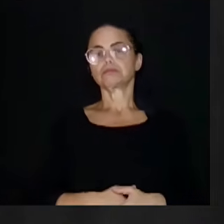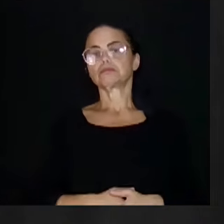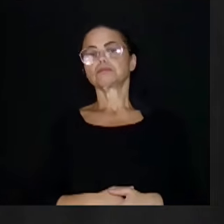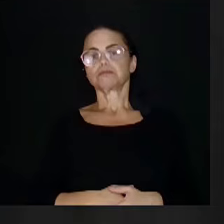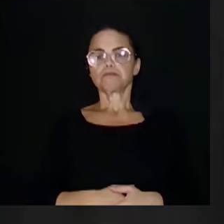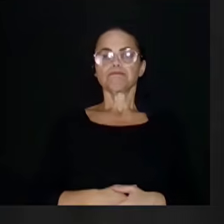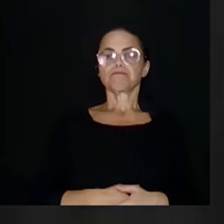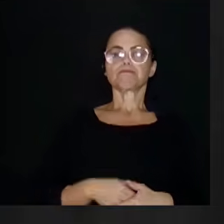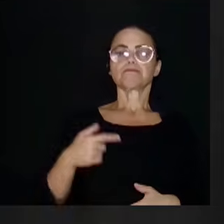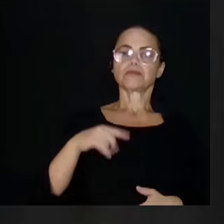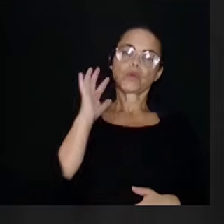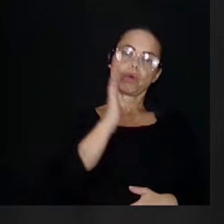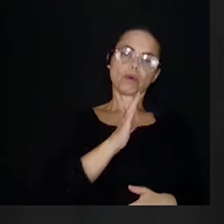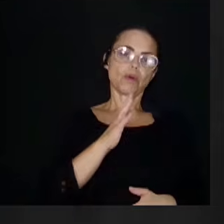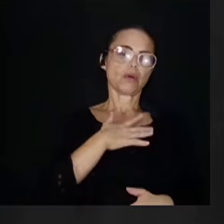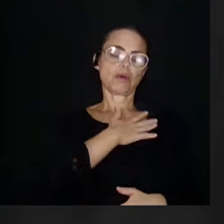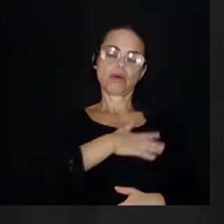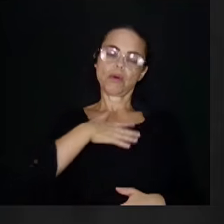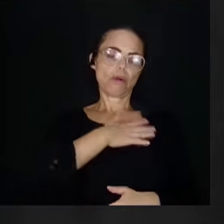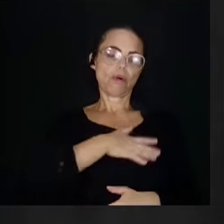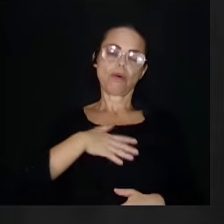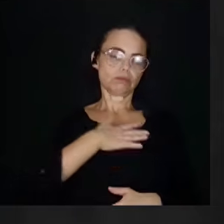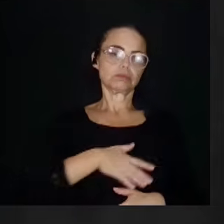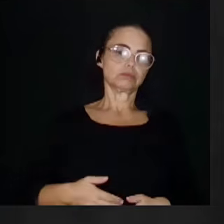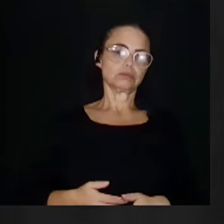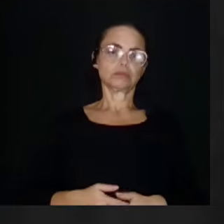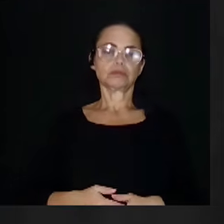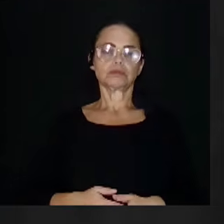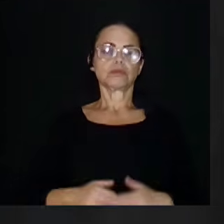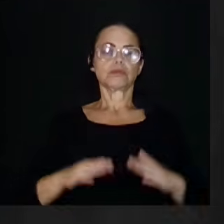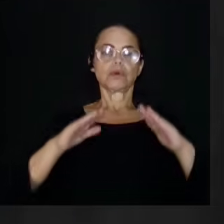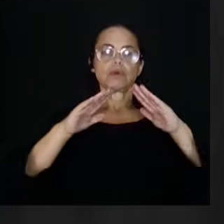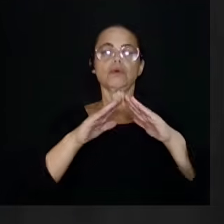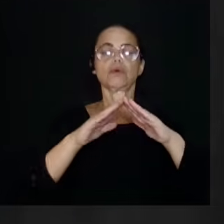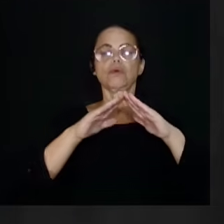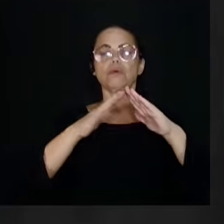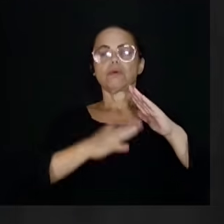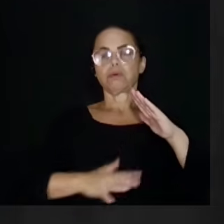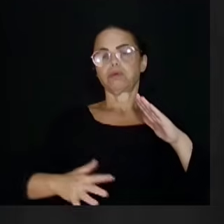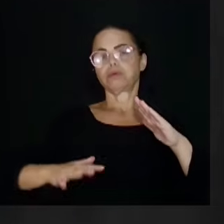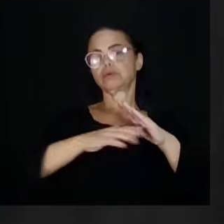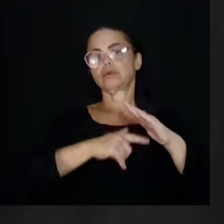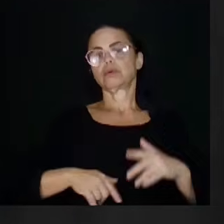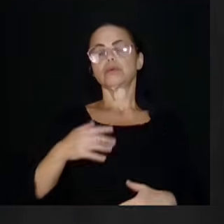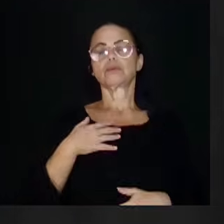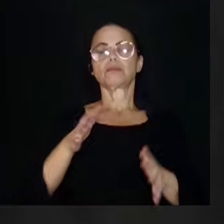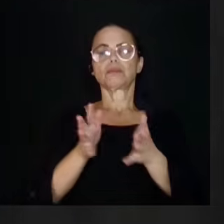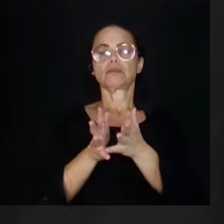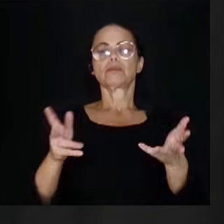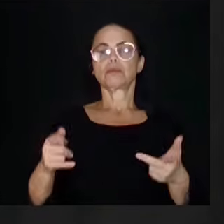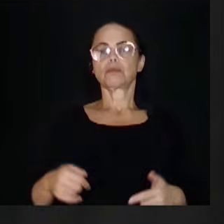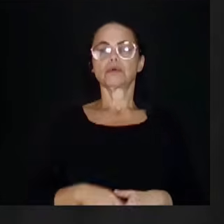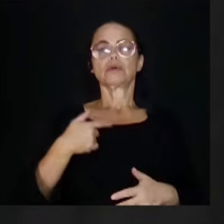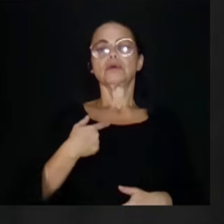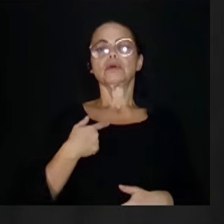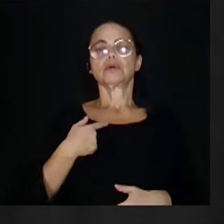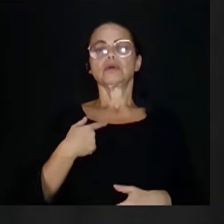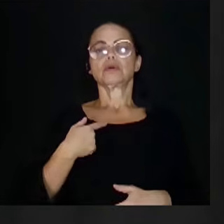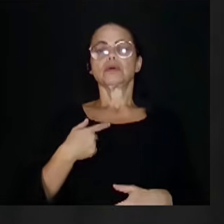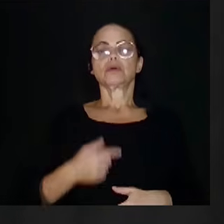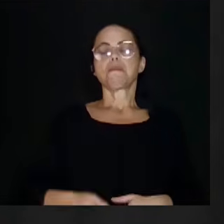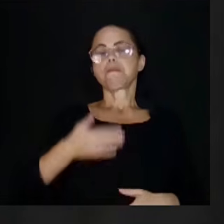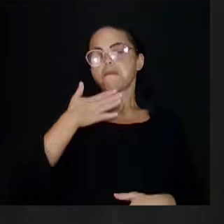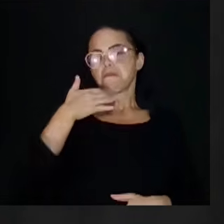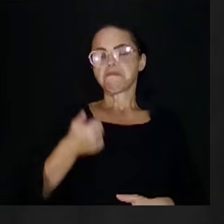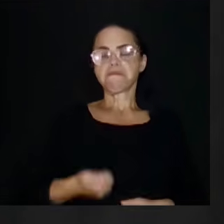que eu posso dizer? É um templo, é tudo de maravilhoso. E é ali que eu me recarrego, é ali que eu